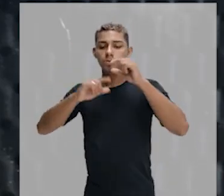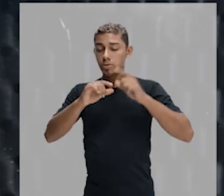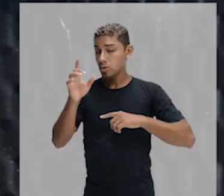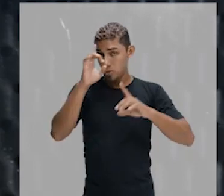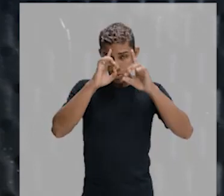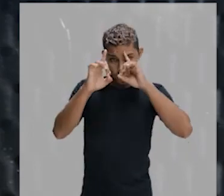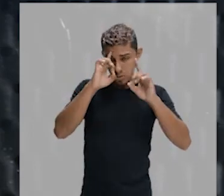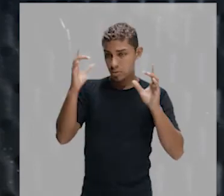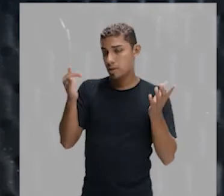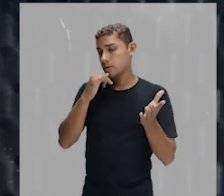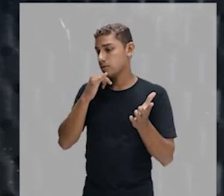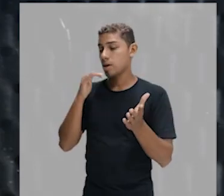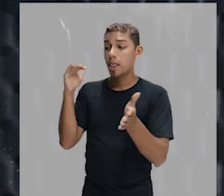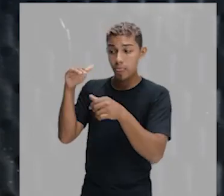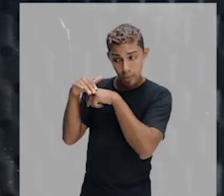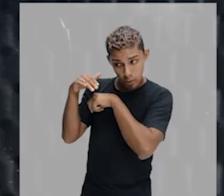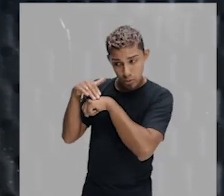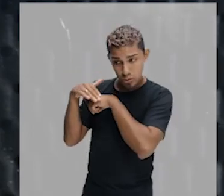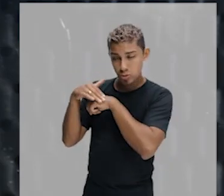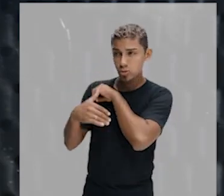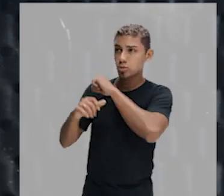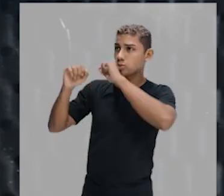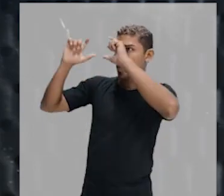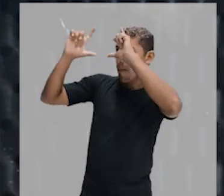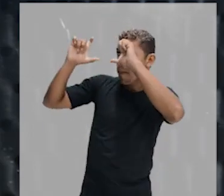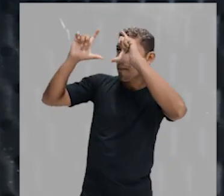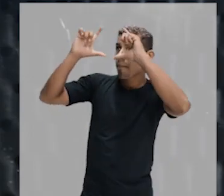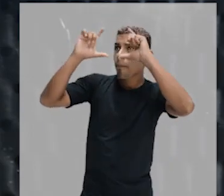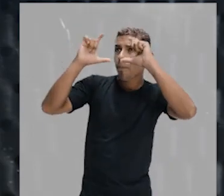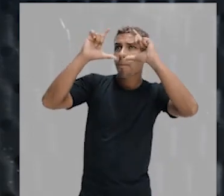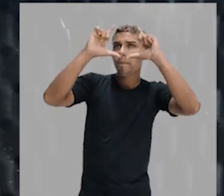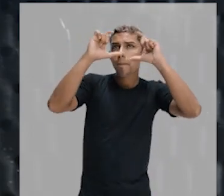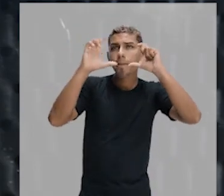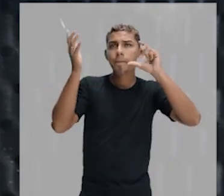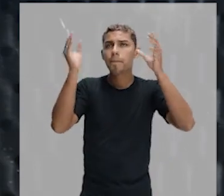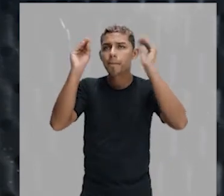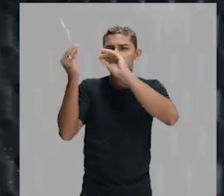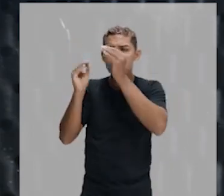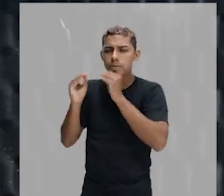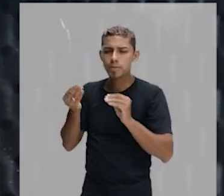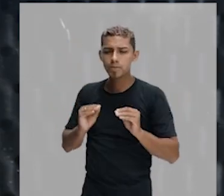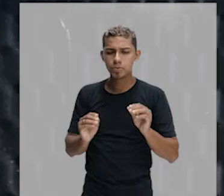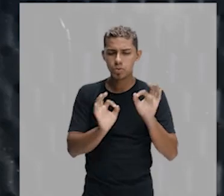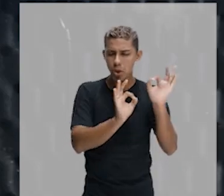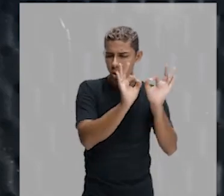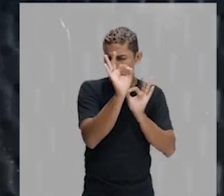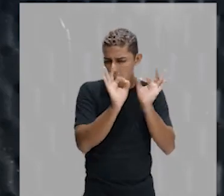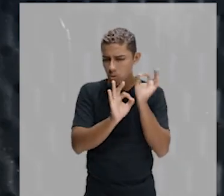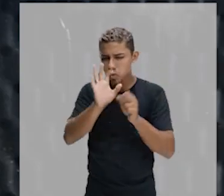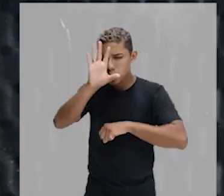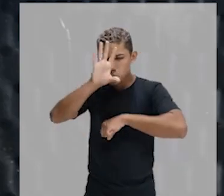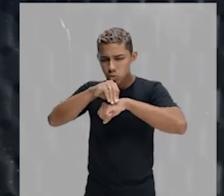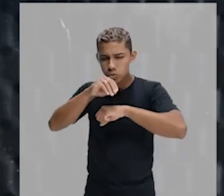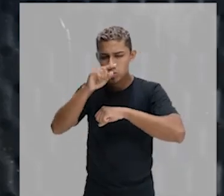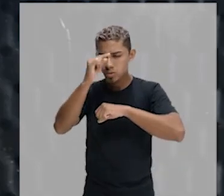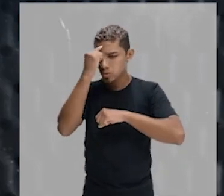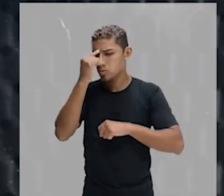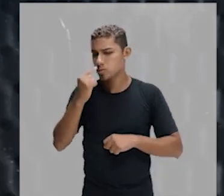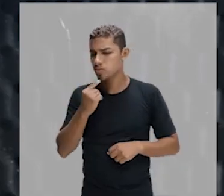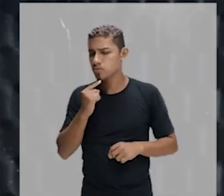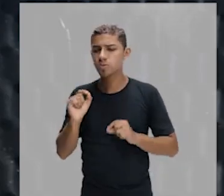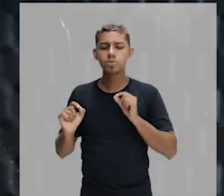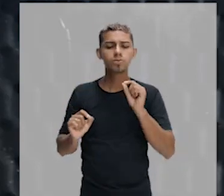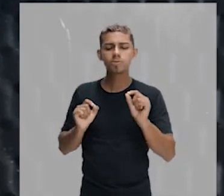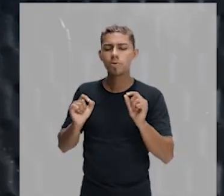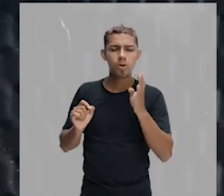caso noite a noite, fotografando essa mesma estrela, né, formando imagem dessa mesma estrela, o que nós vamos conseguir